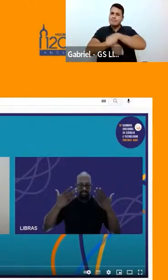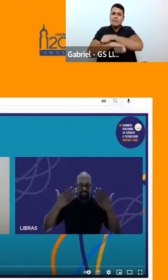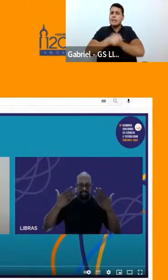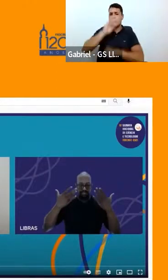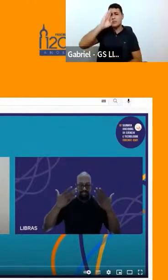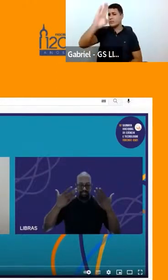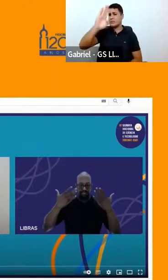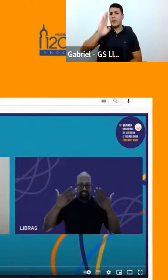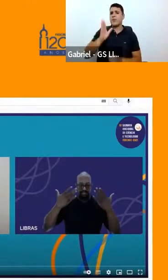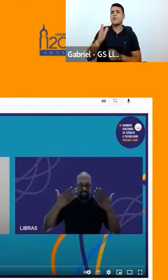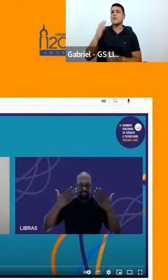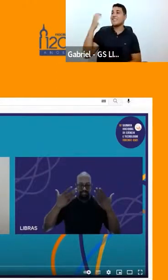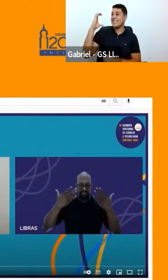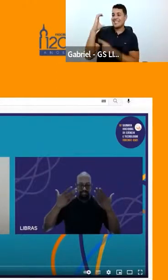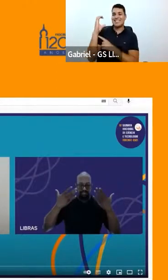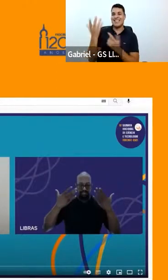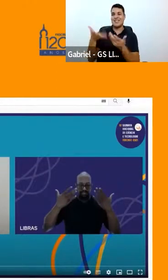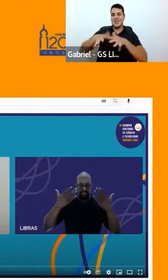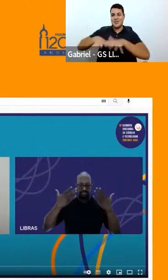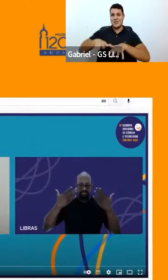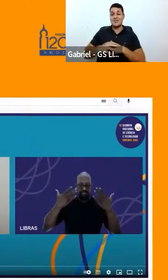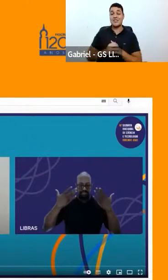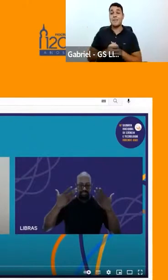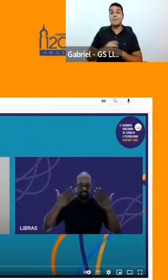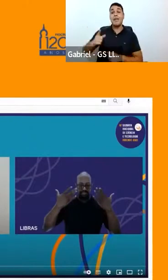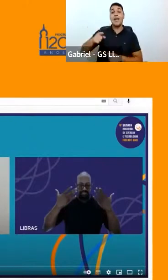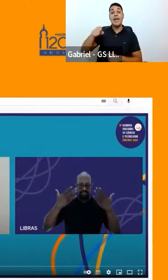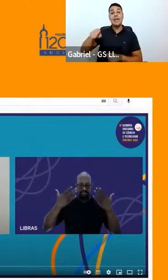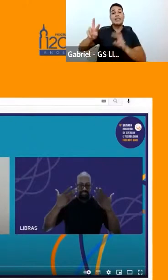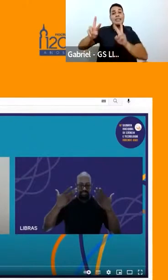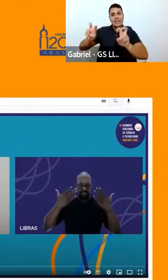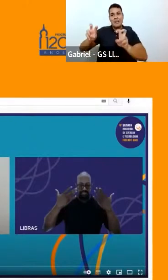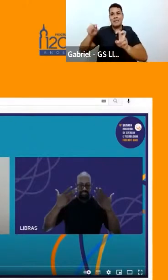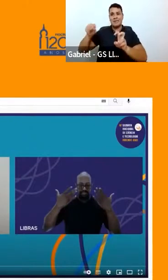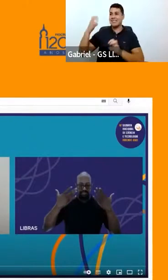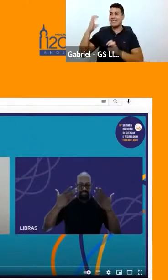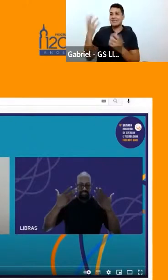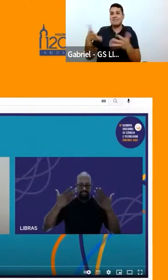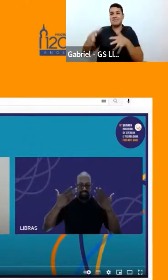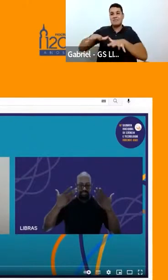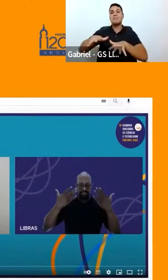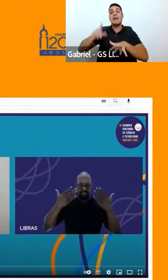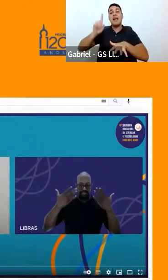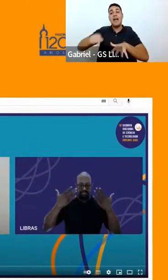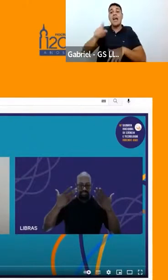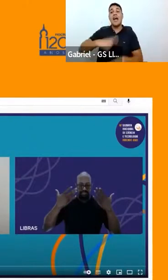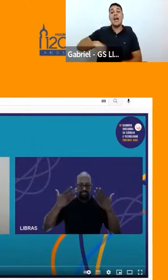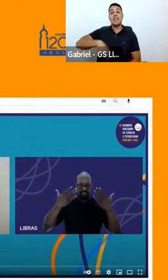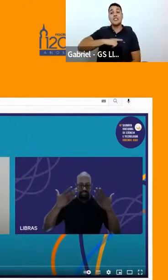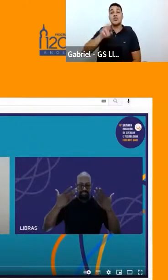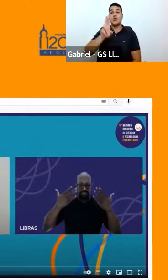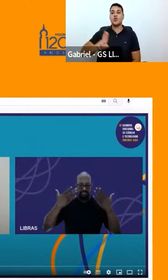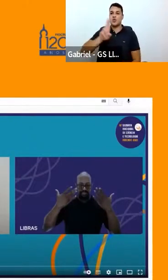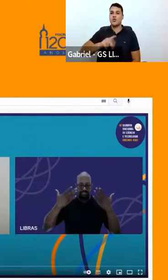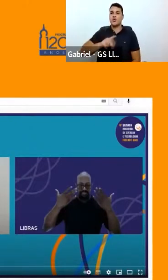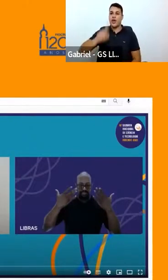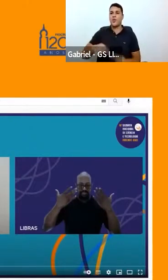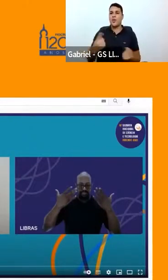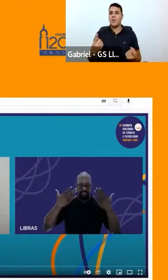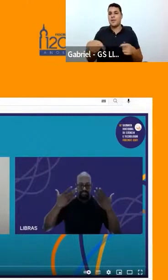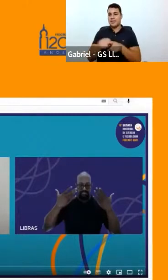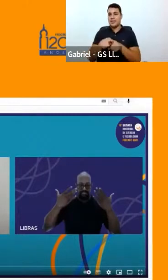usei esse termo ciência inclusiva, que foi um termo que nós usamos num evento que nós realizamos, numa parceria do